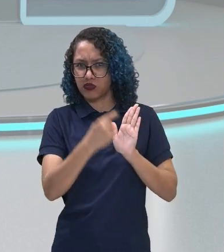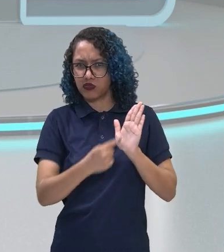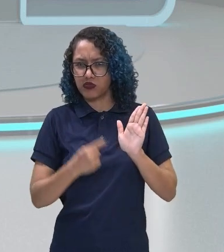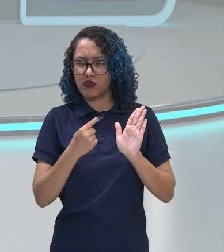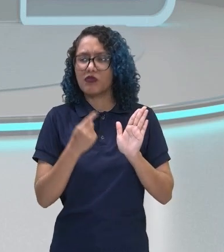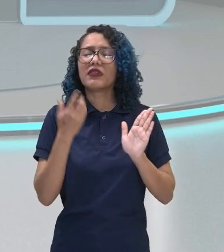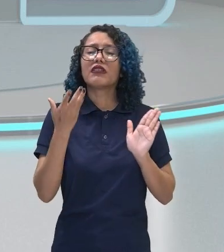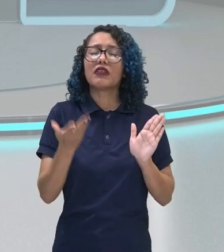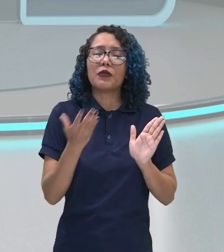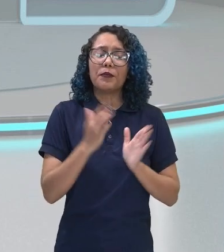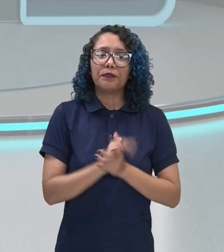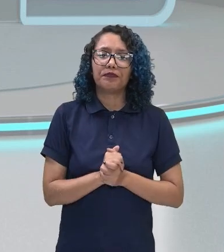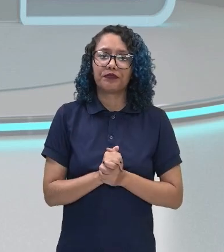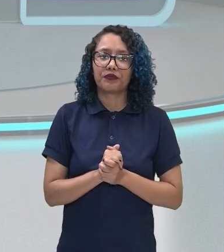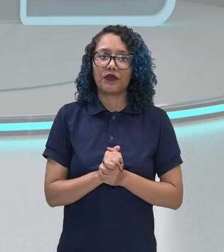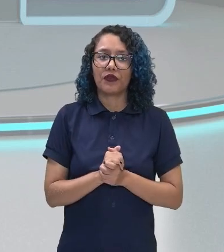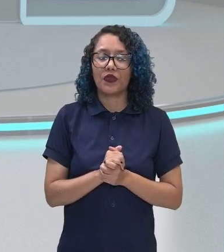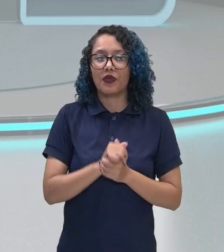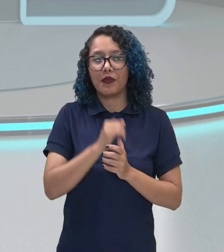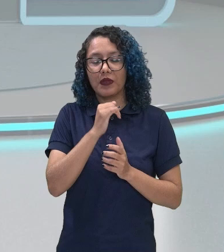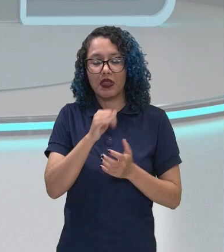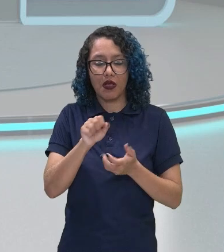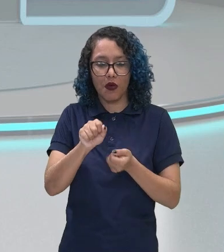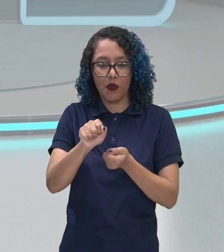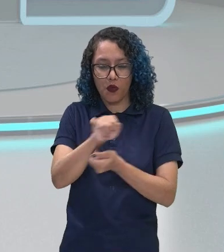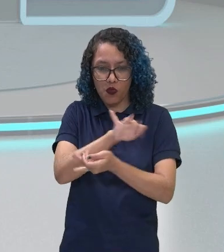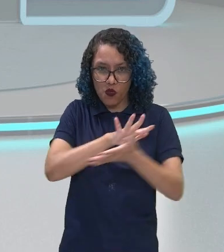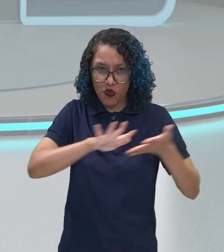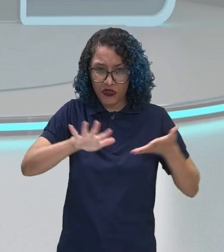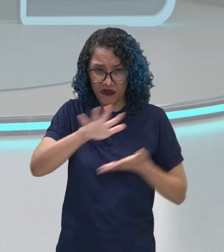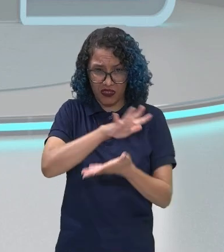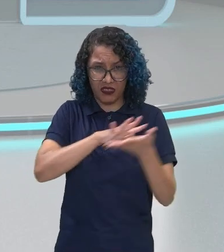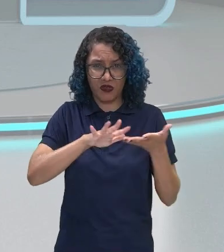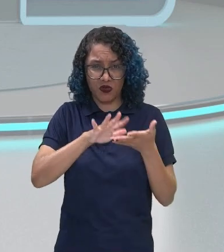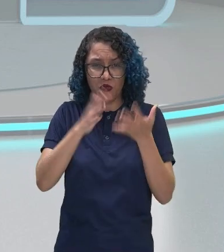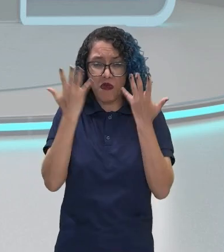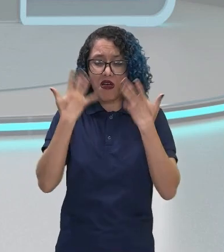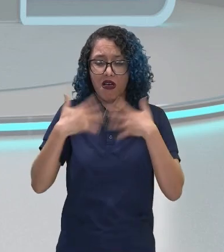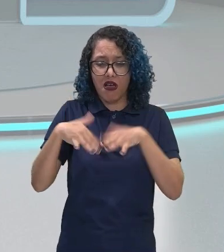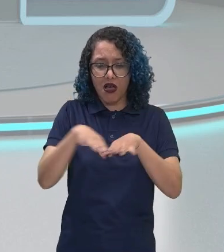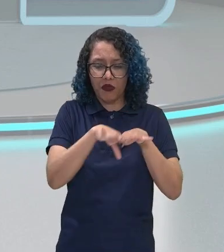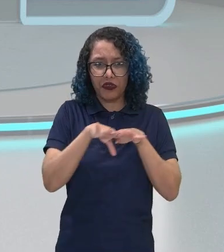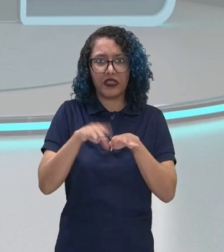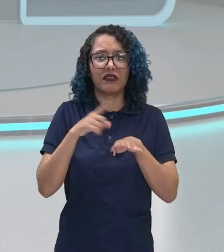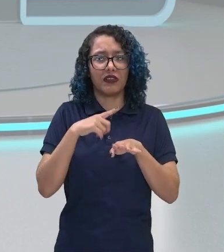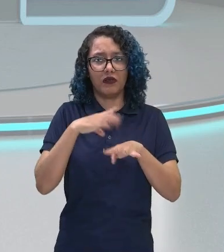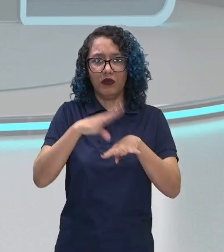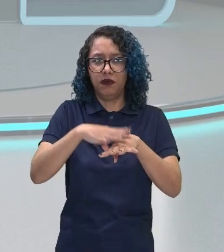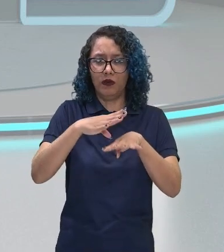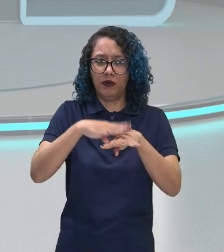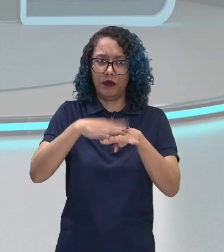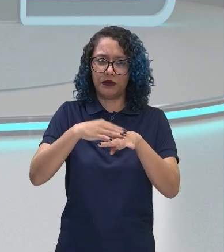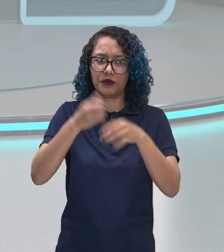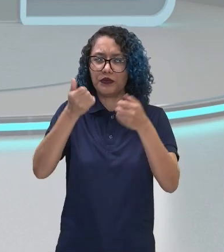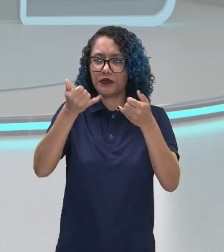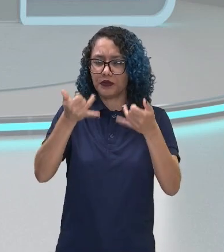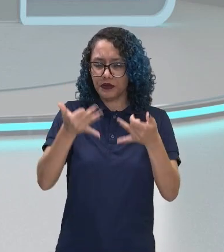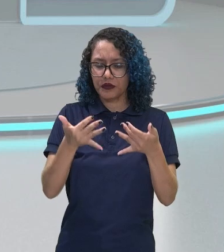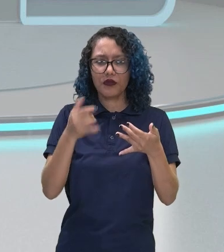dizer que no universo existe uma harmonia. E a matemática explica essa harmonia como